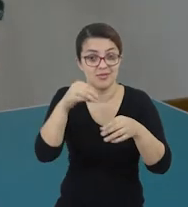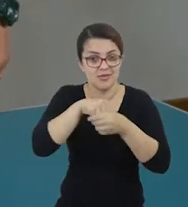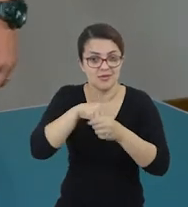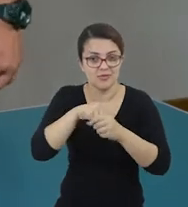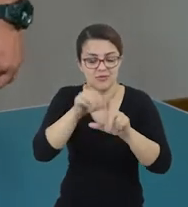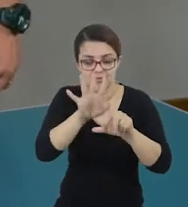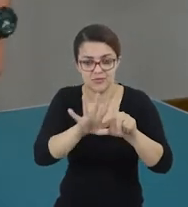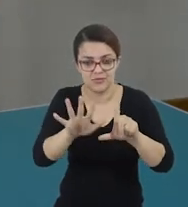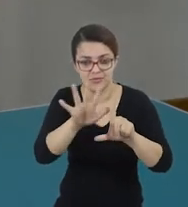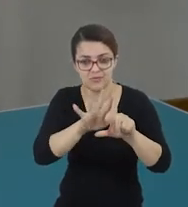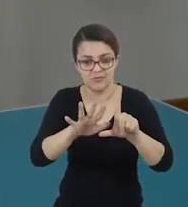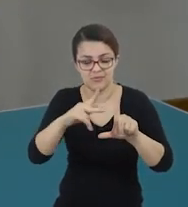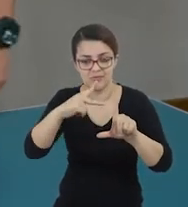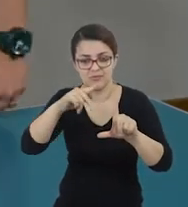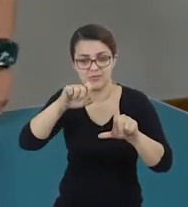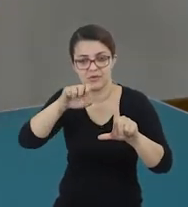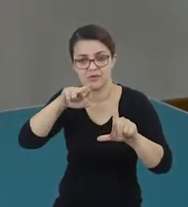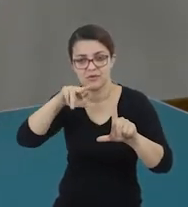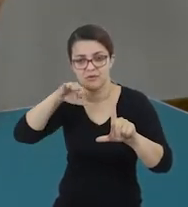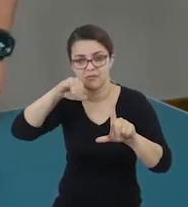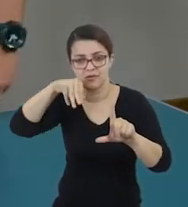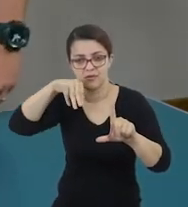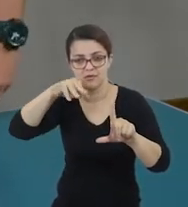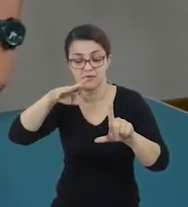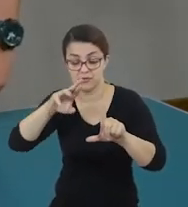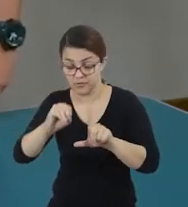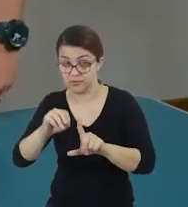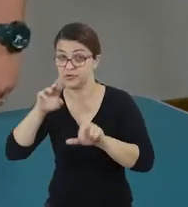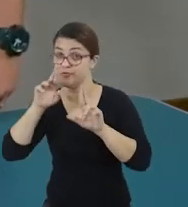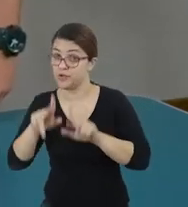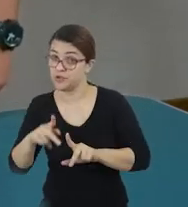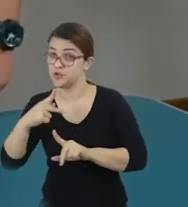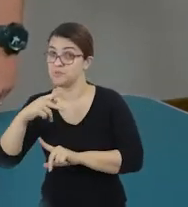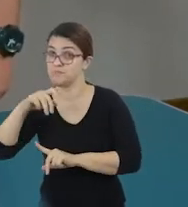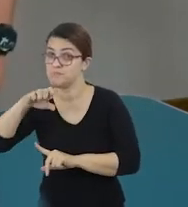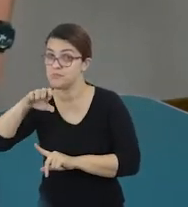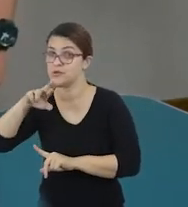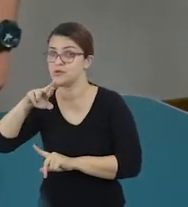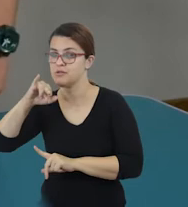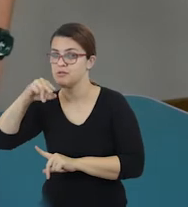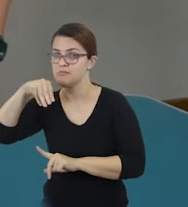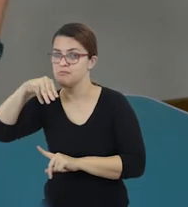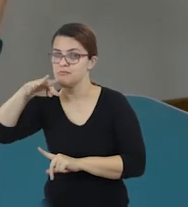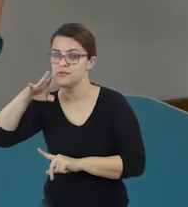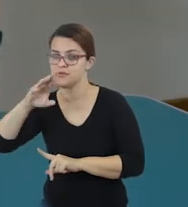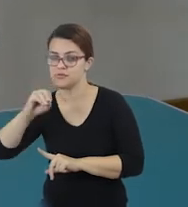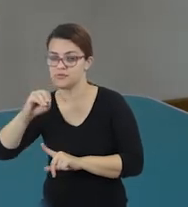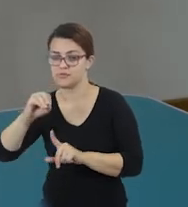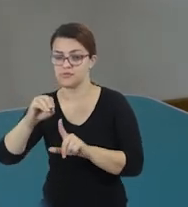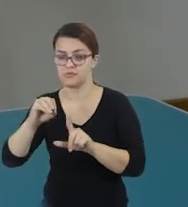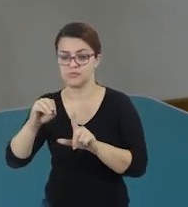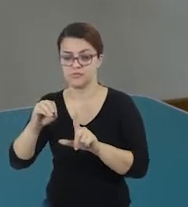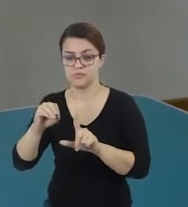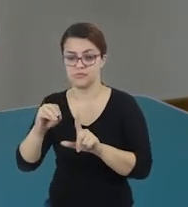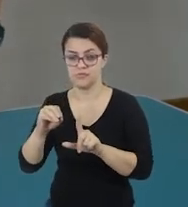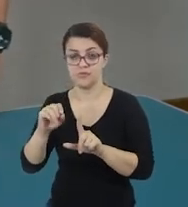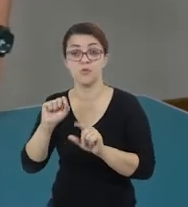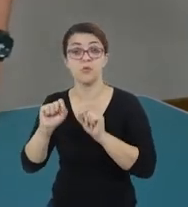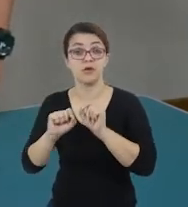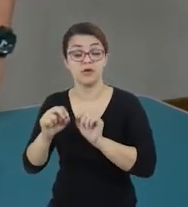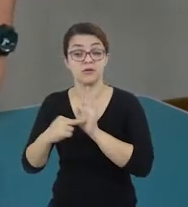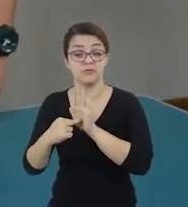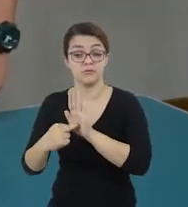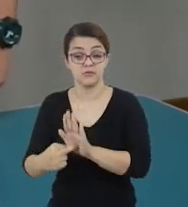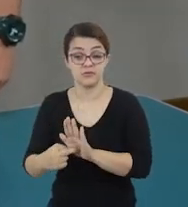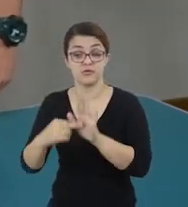quadrados dentro do perímetro. Já no cálculo de perímetro, vocês precisarão fazer a seguinte coisa.